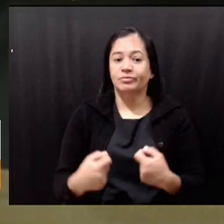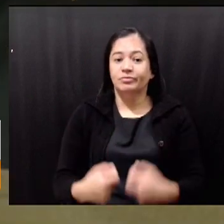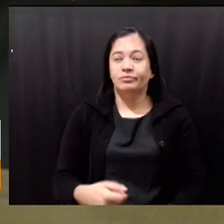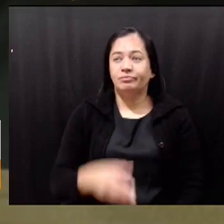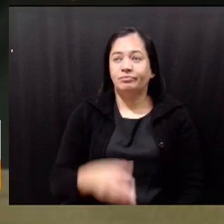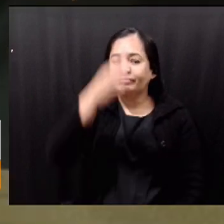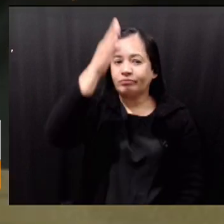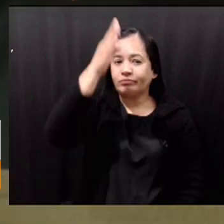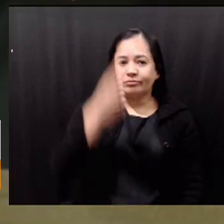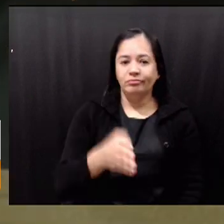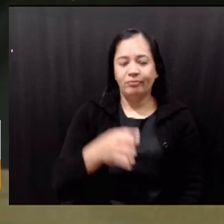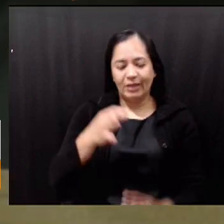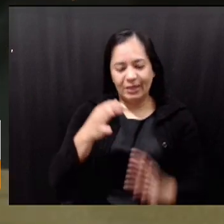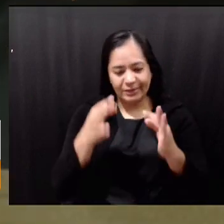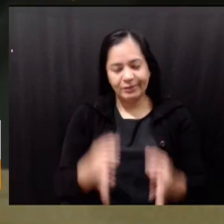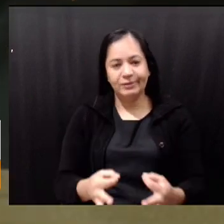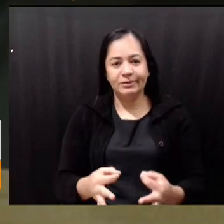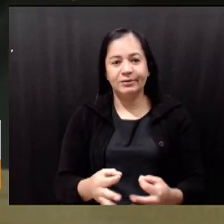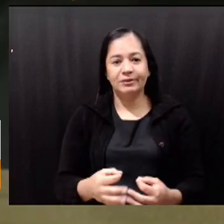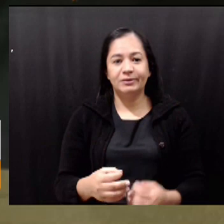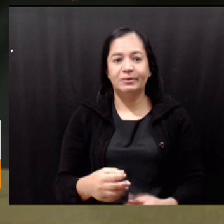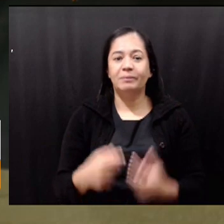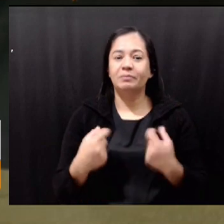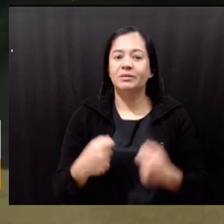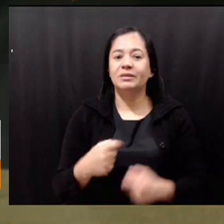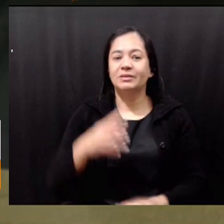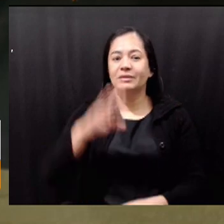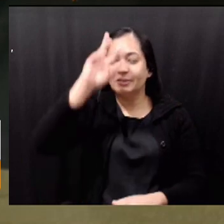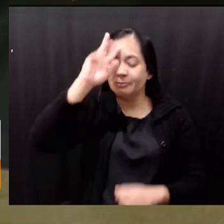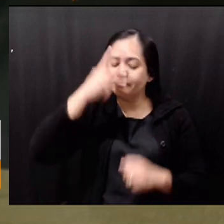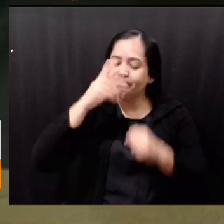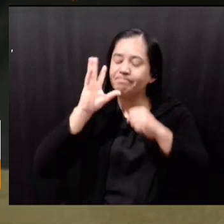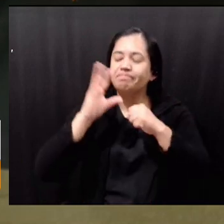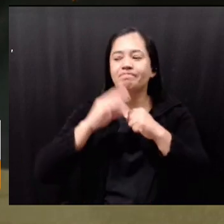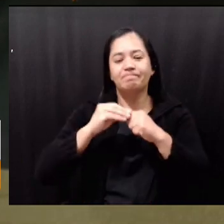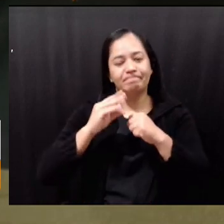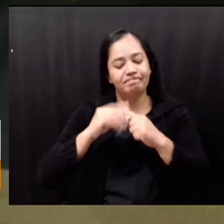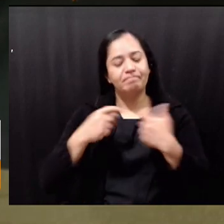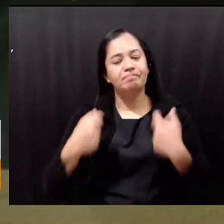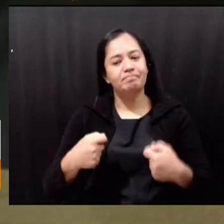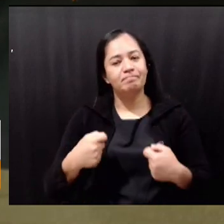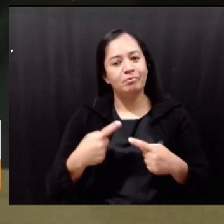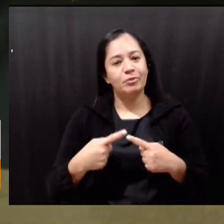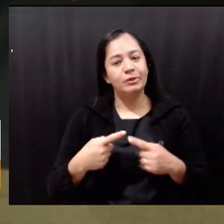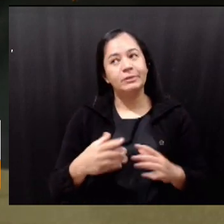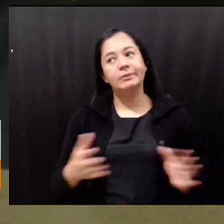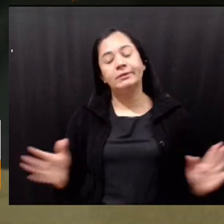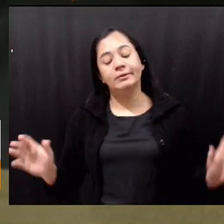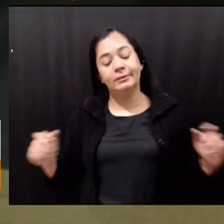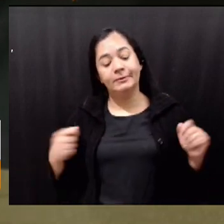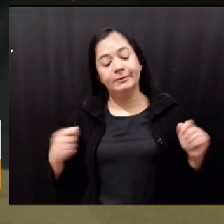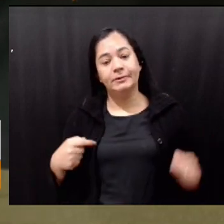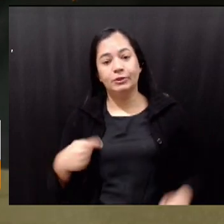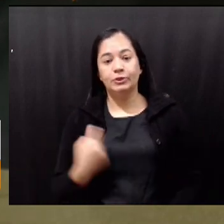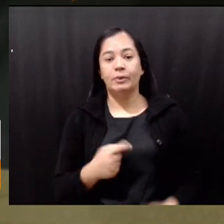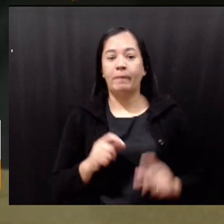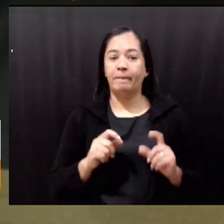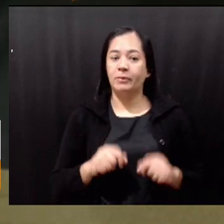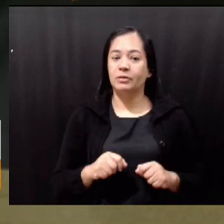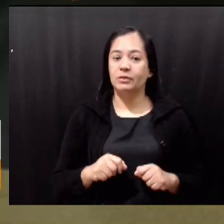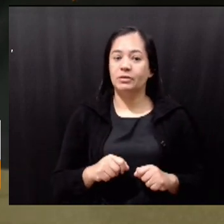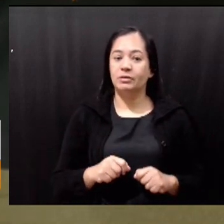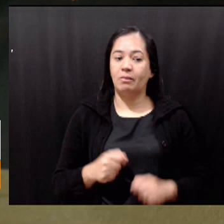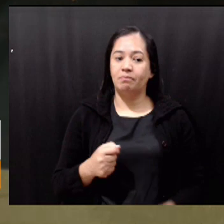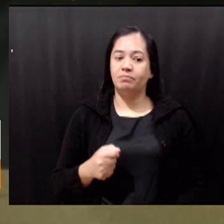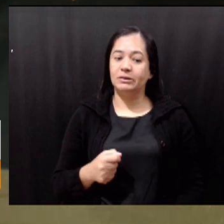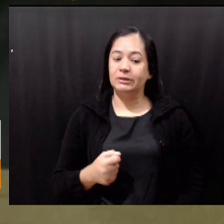essa assertividade, a gente tem que ter autoconhecimento, né, Arthur? Porque senão, a gente pode dar um belo de um tiro no pé com esse negócio,